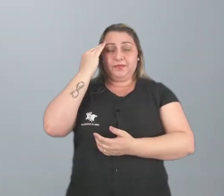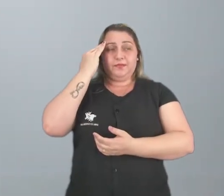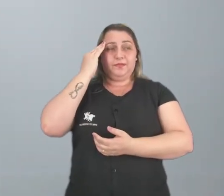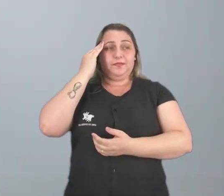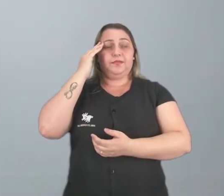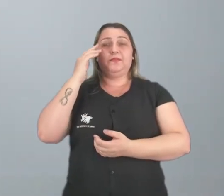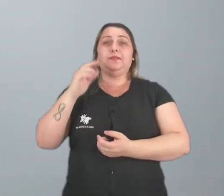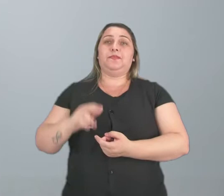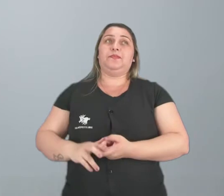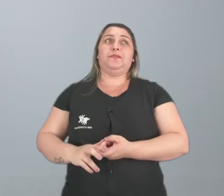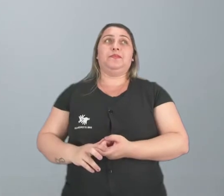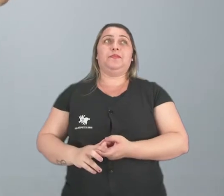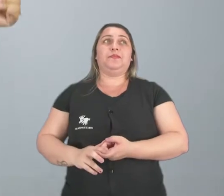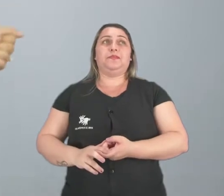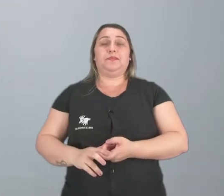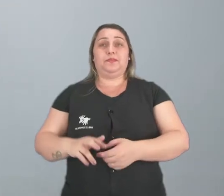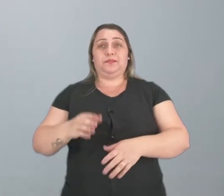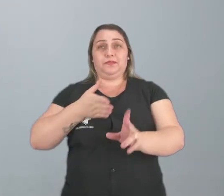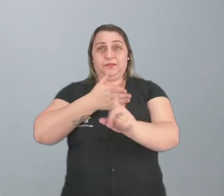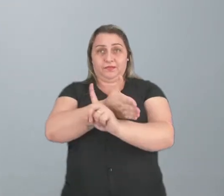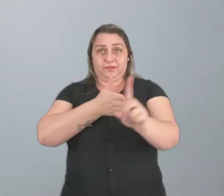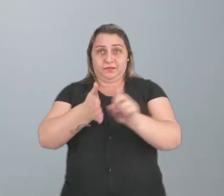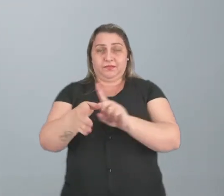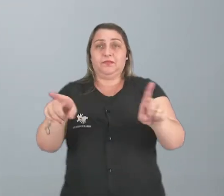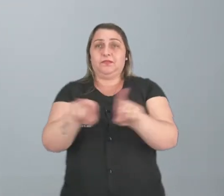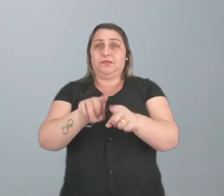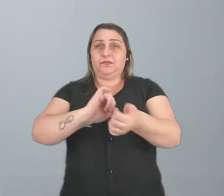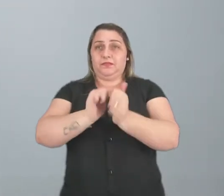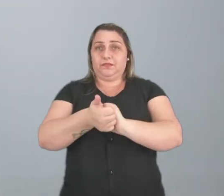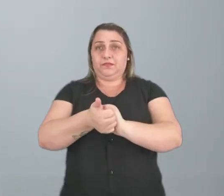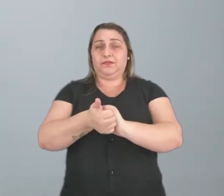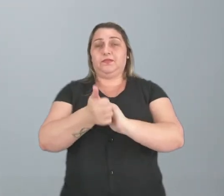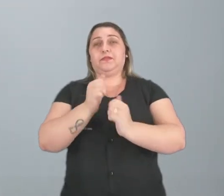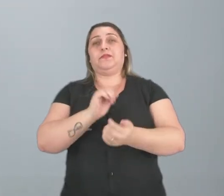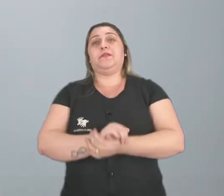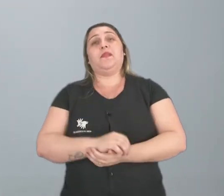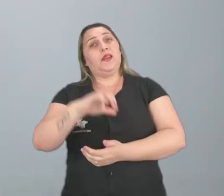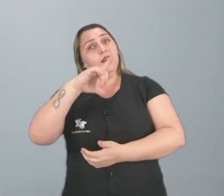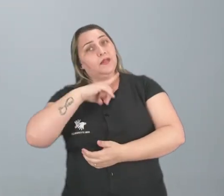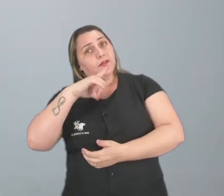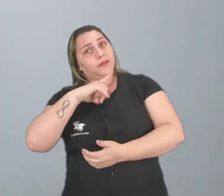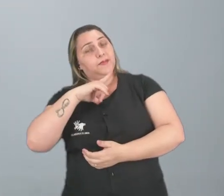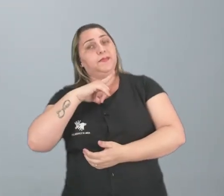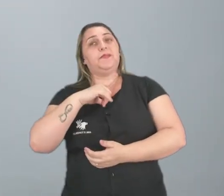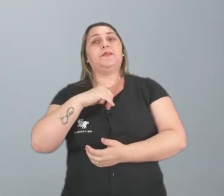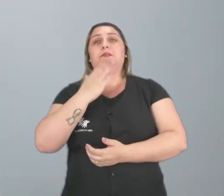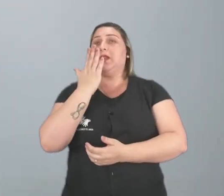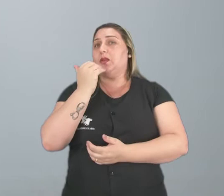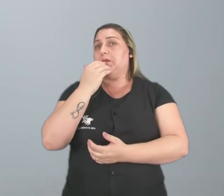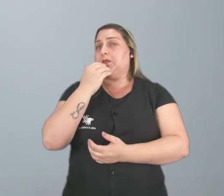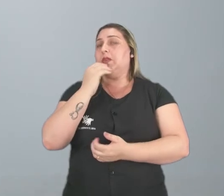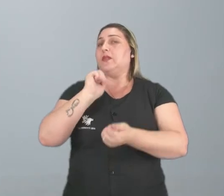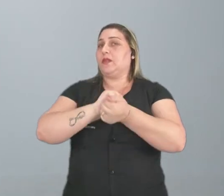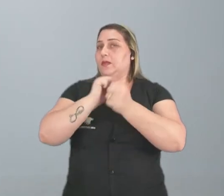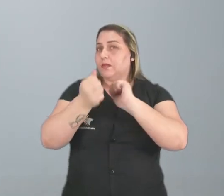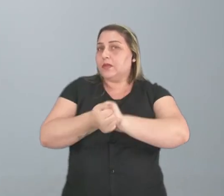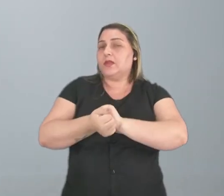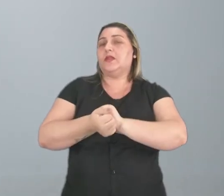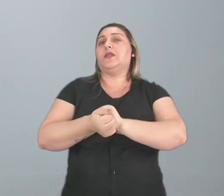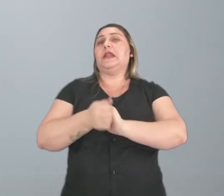contorcionismo, assim como todas as outras modalidades esportivas, exige uma alimentação